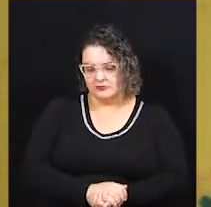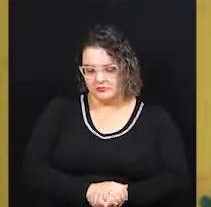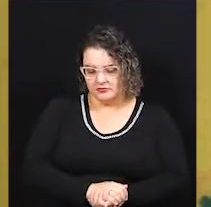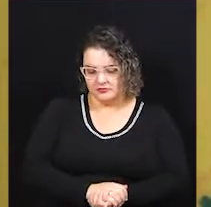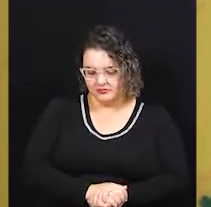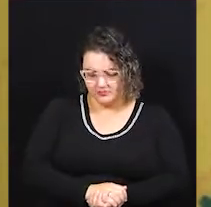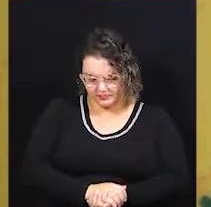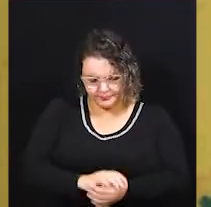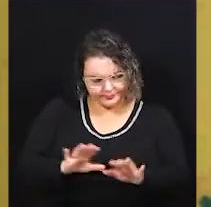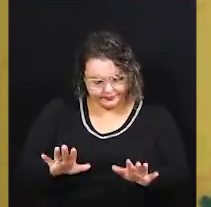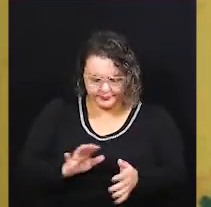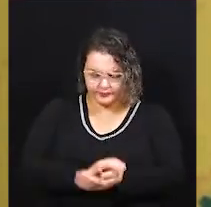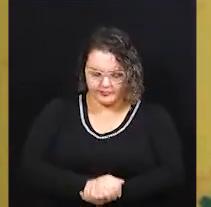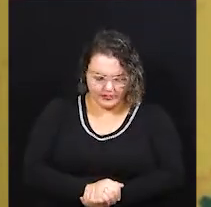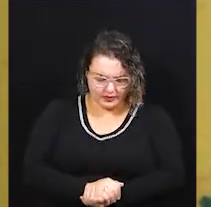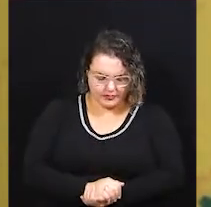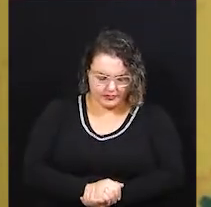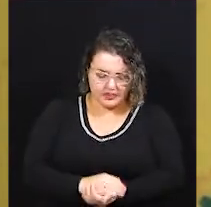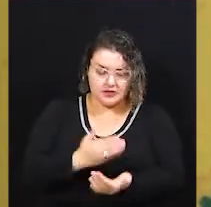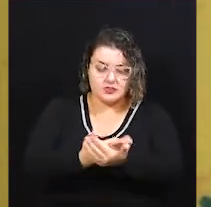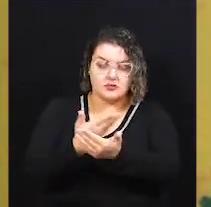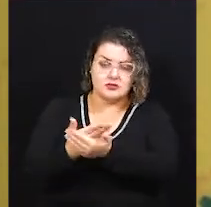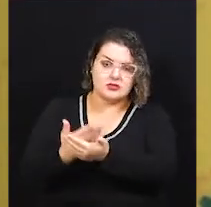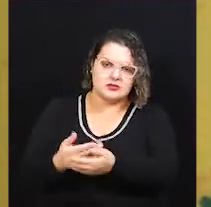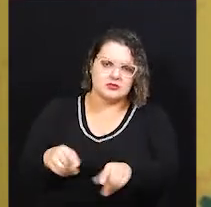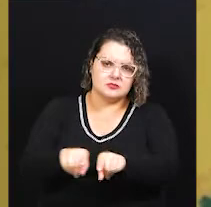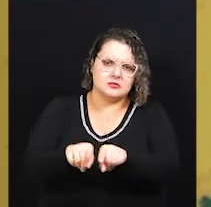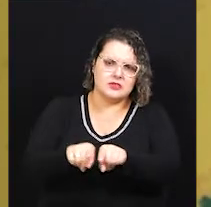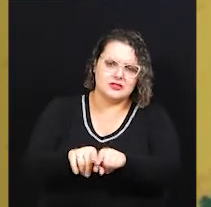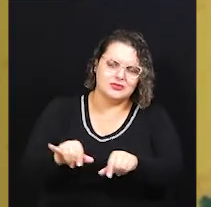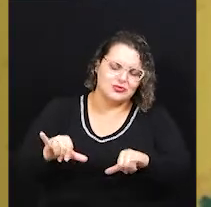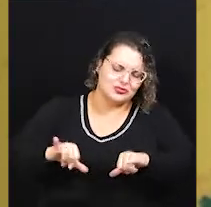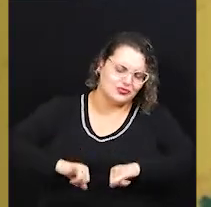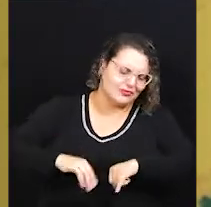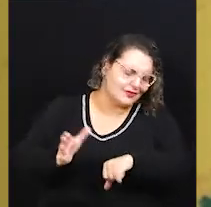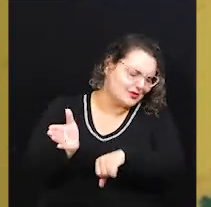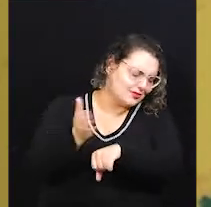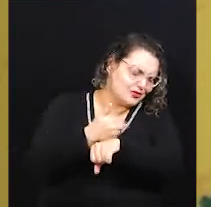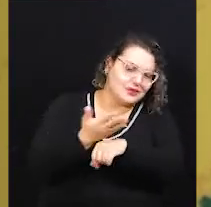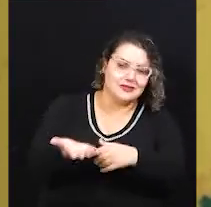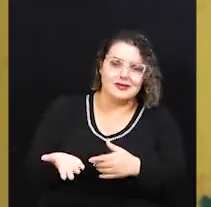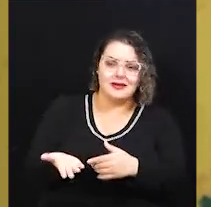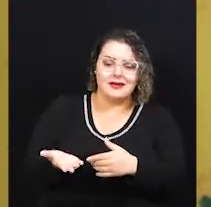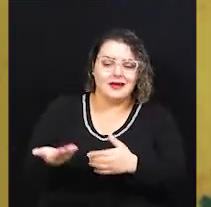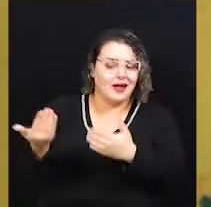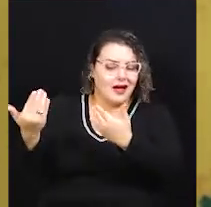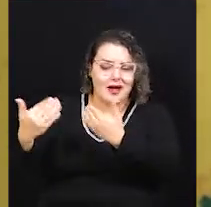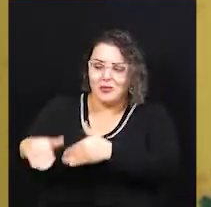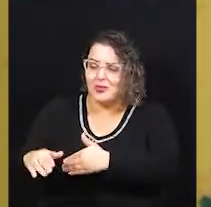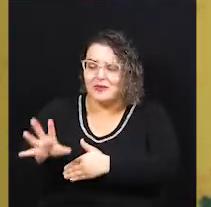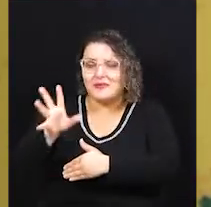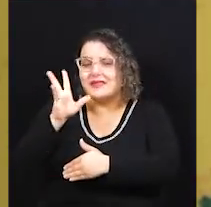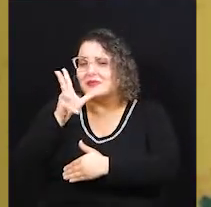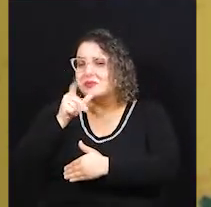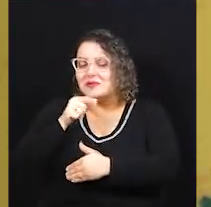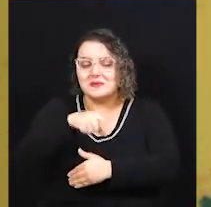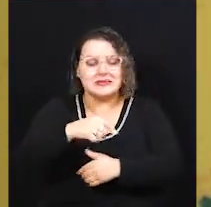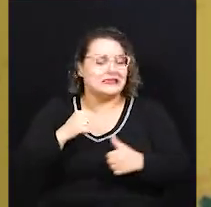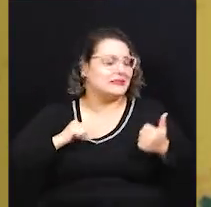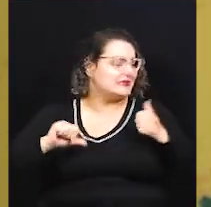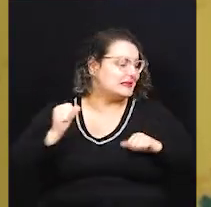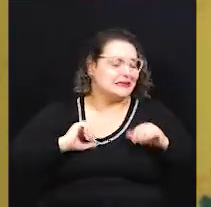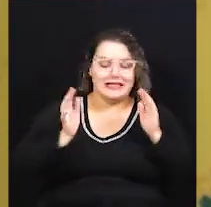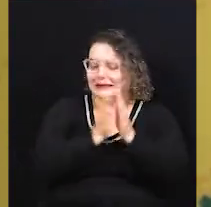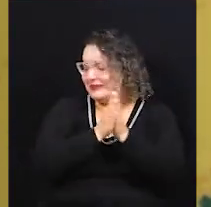Mas muita gente, muitos estudantes acabam sofrendo por antecipação. A prova nem chegou, o cara já está lá